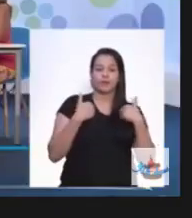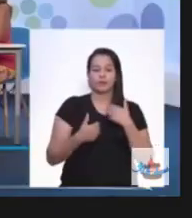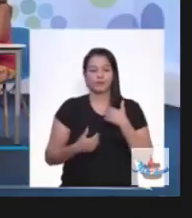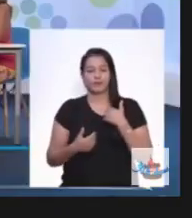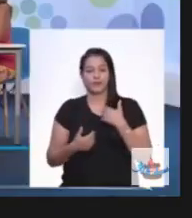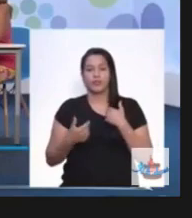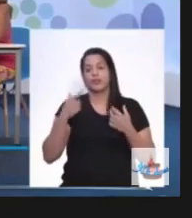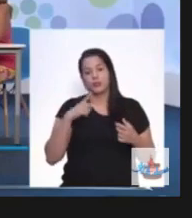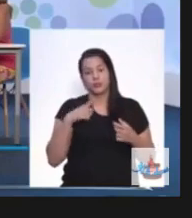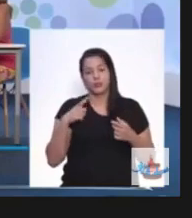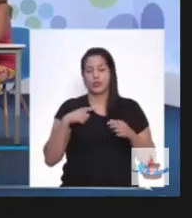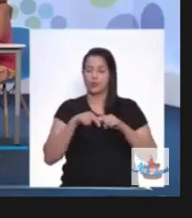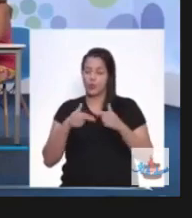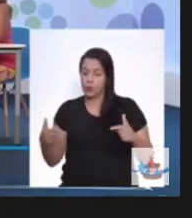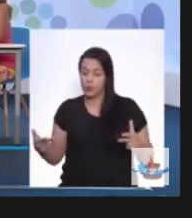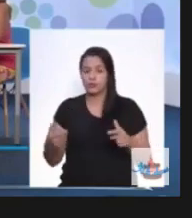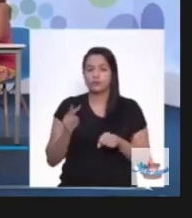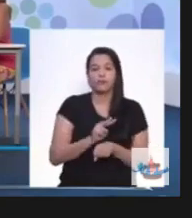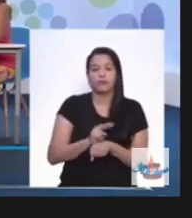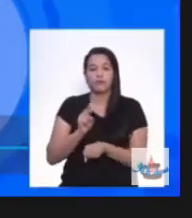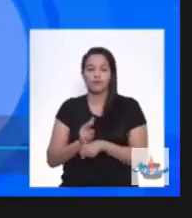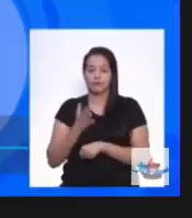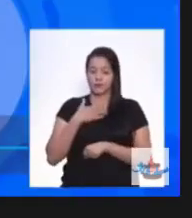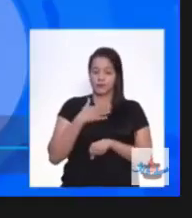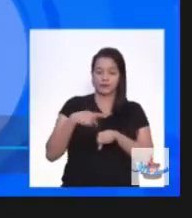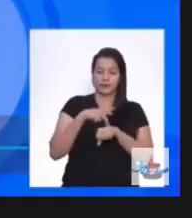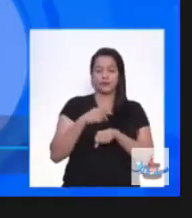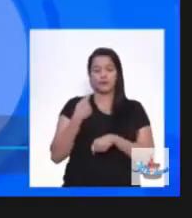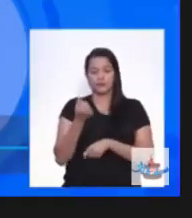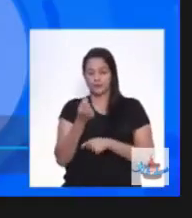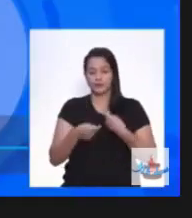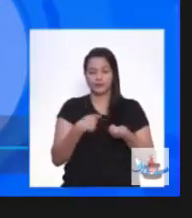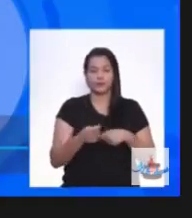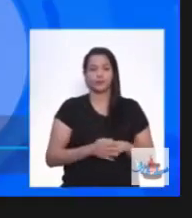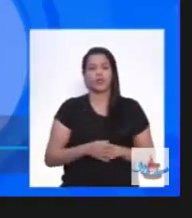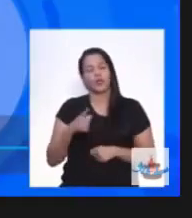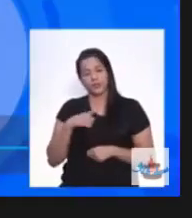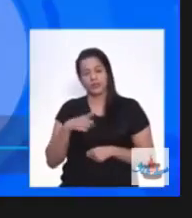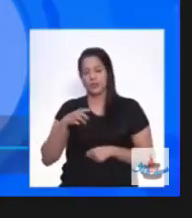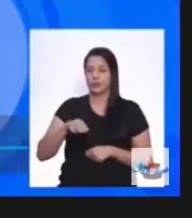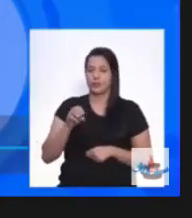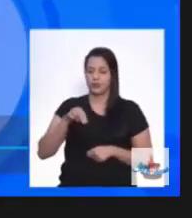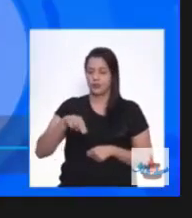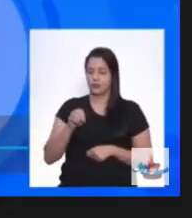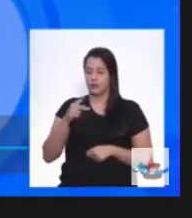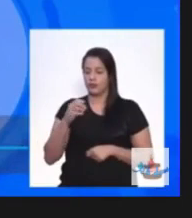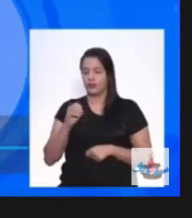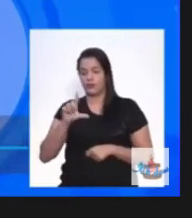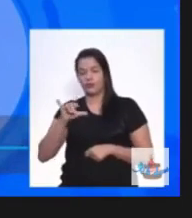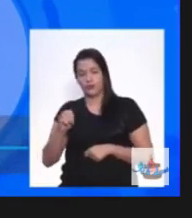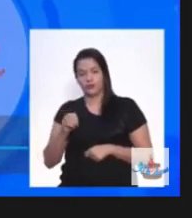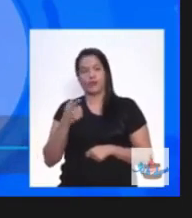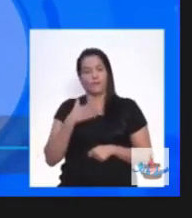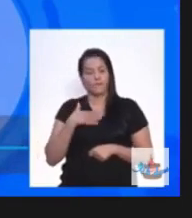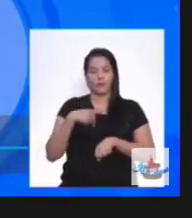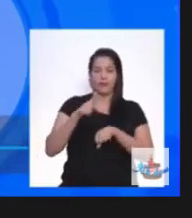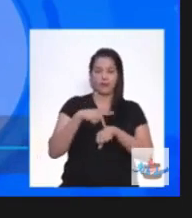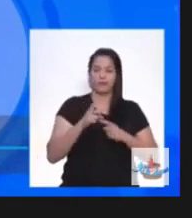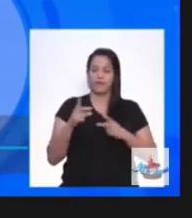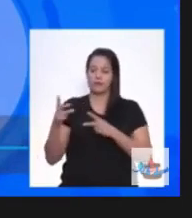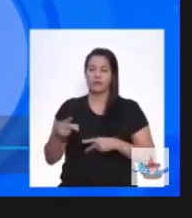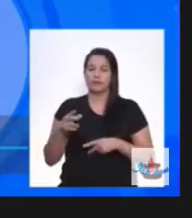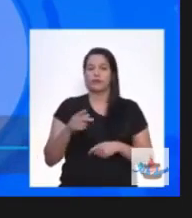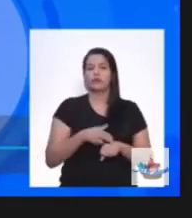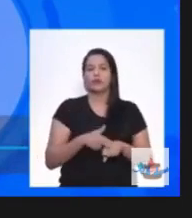mim. Então eu crio uma série de mecanismos para proteger o meu Estado, para proteger a minha economia. Então eu crio um monopólio. Então uma forma de monopólio é somente o meu país vai vender chocolate